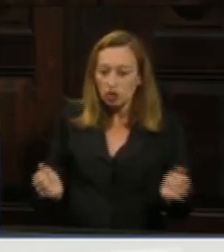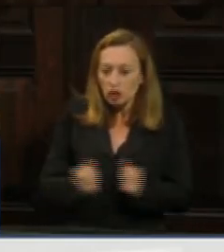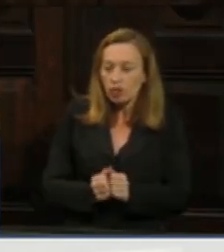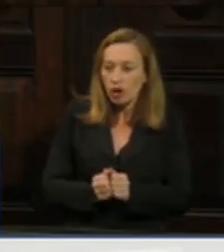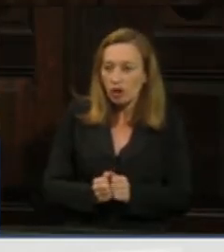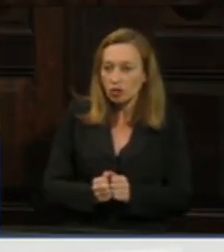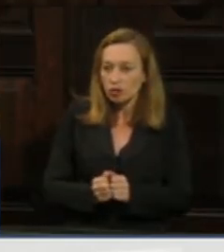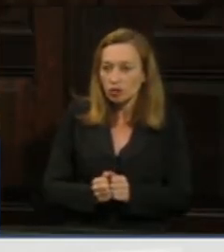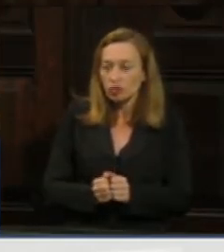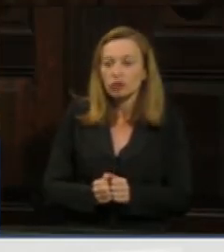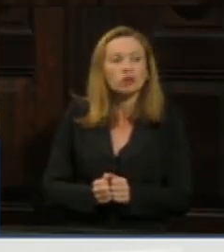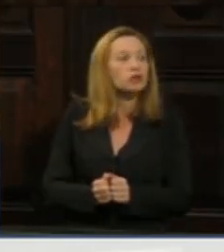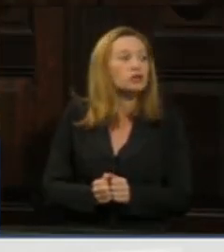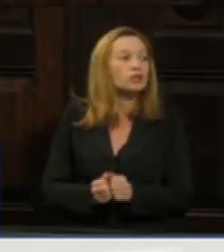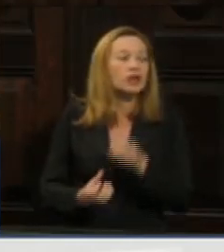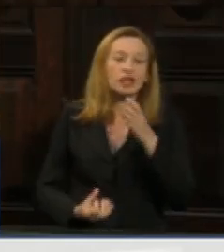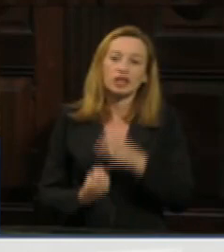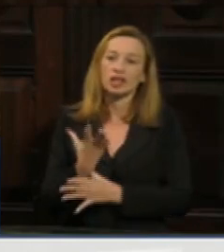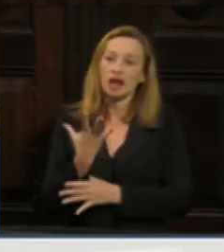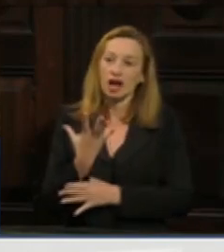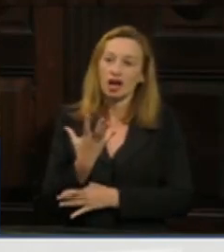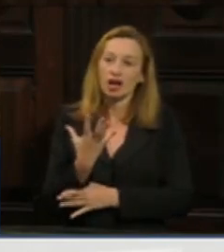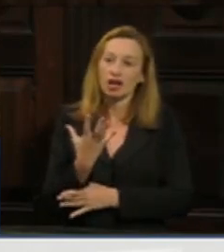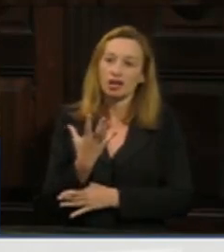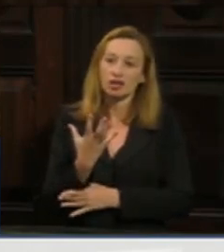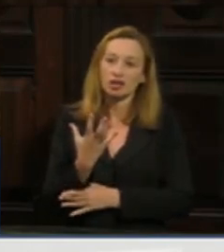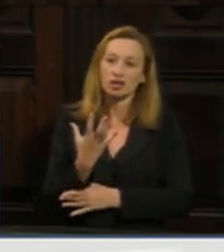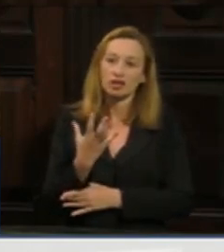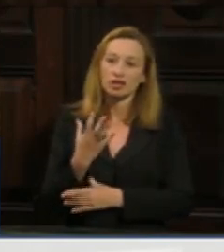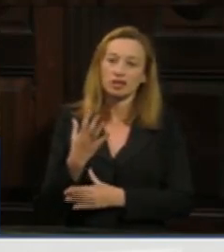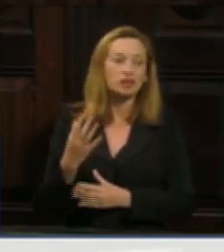projetos de leis, e esses projetos